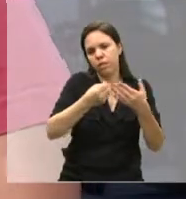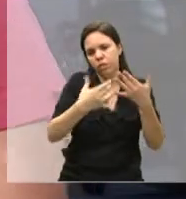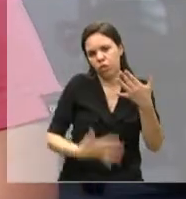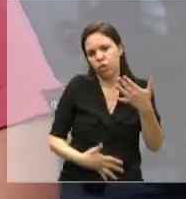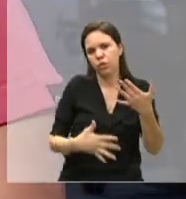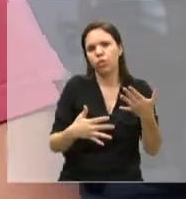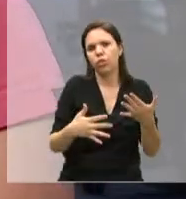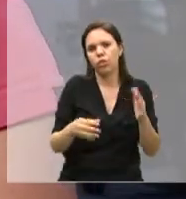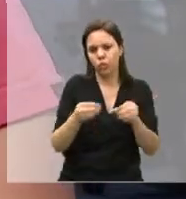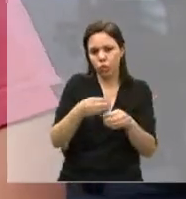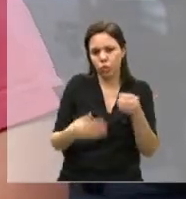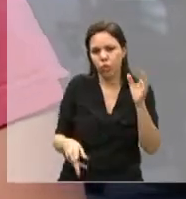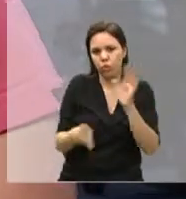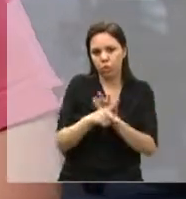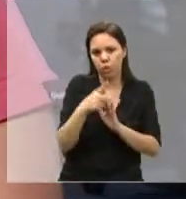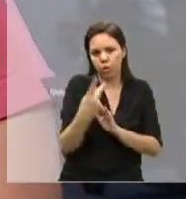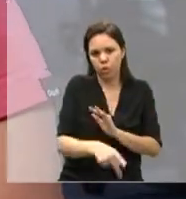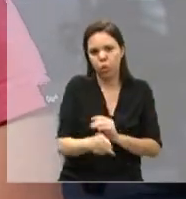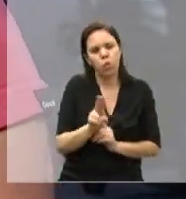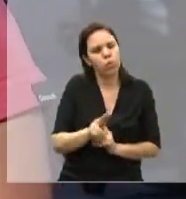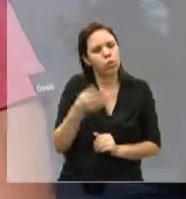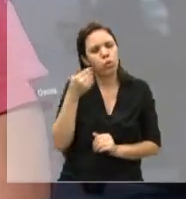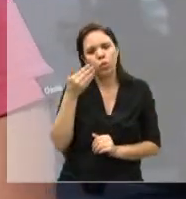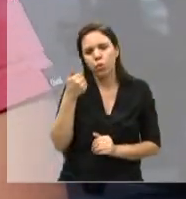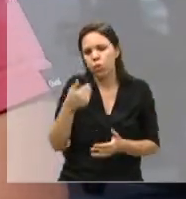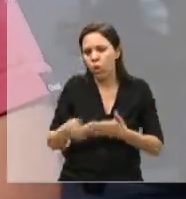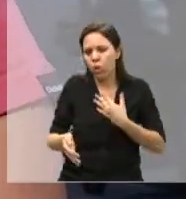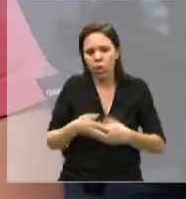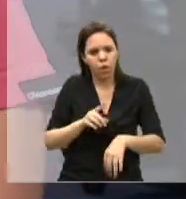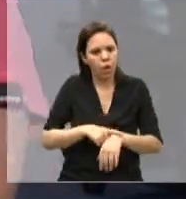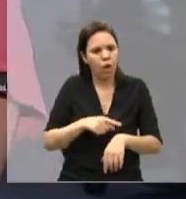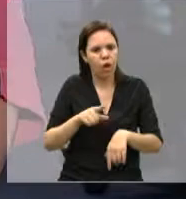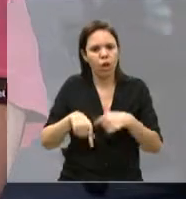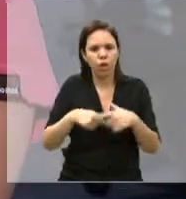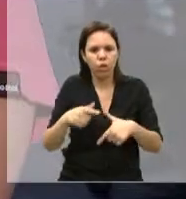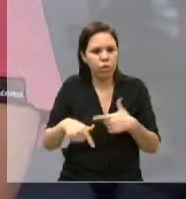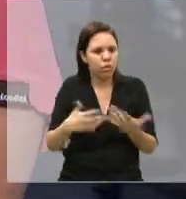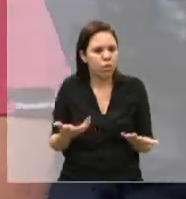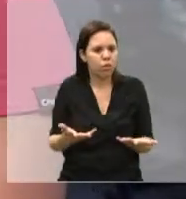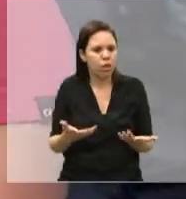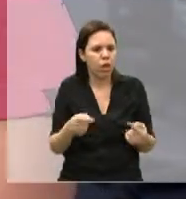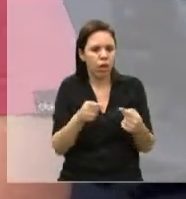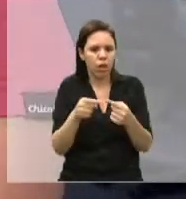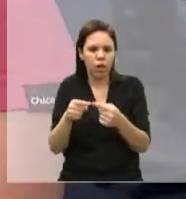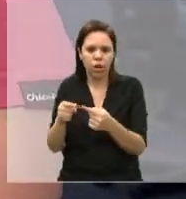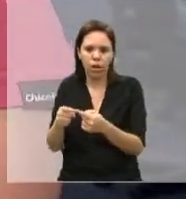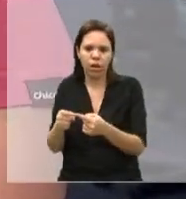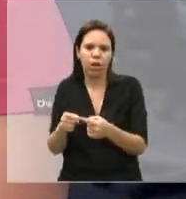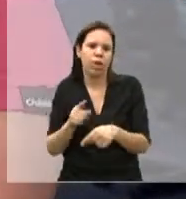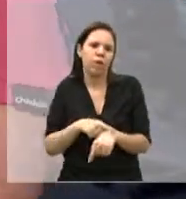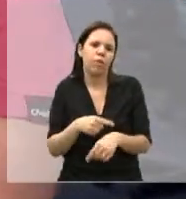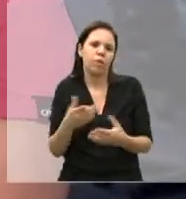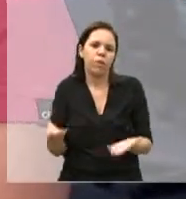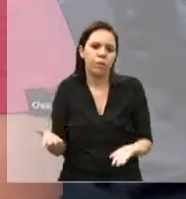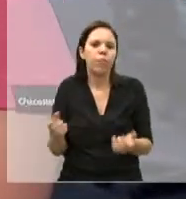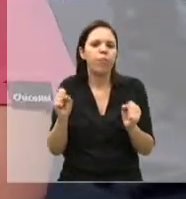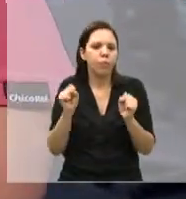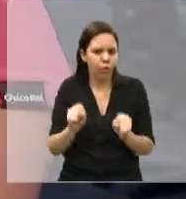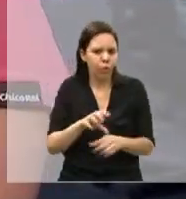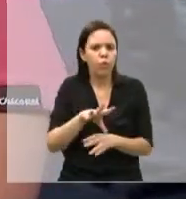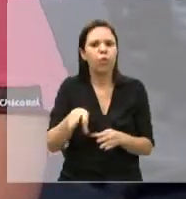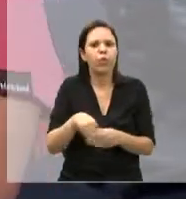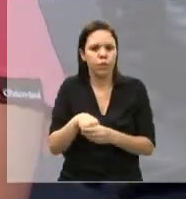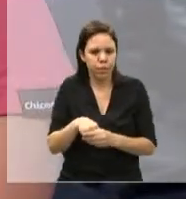próprios e que a pessoa pode consumir a hora que ela quiser durante o trabalho, de acordo inclusive com a necessidade que ela tem naquele momento. Então ela pode